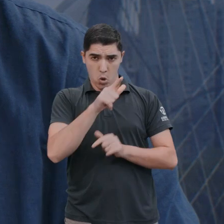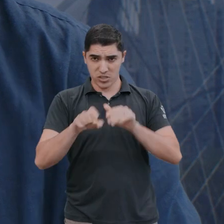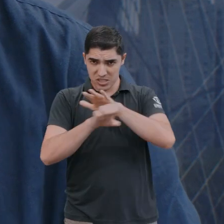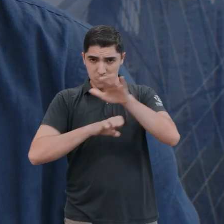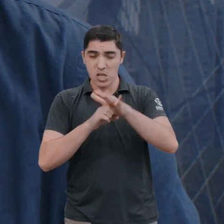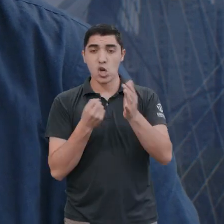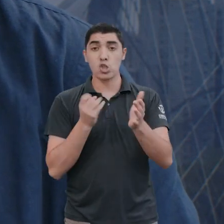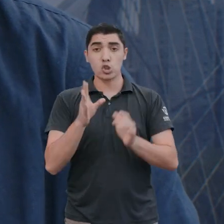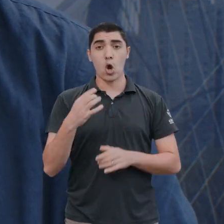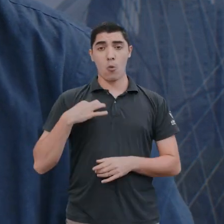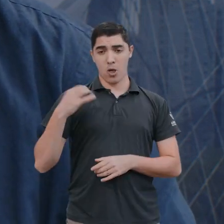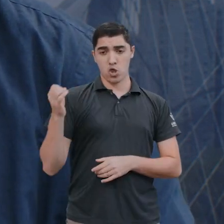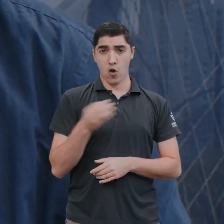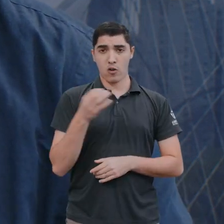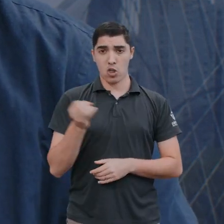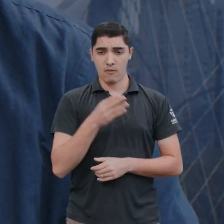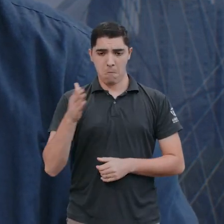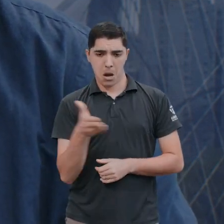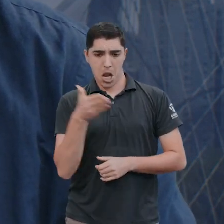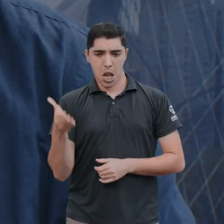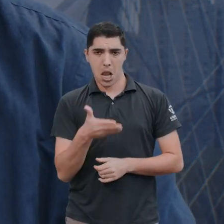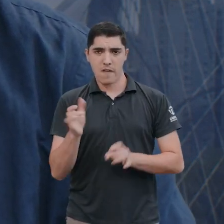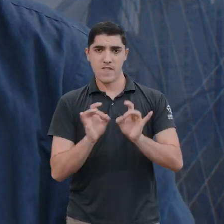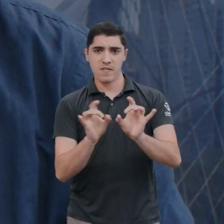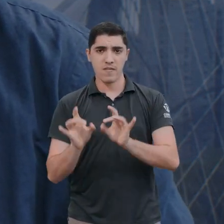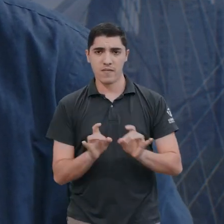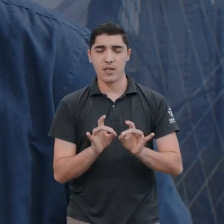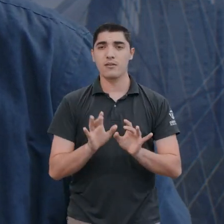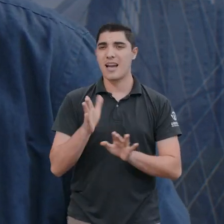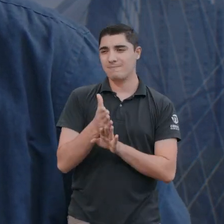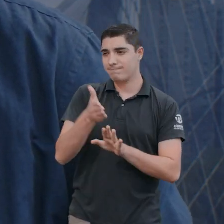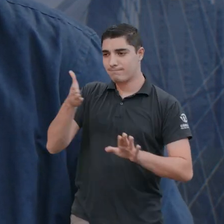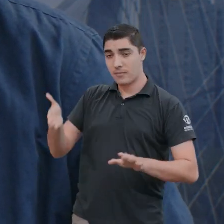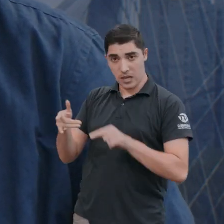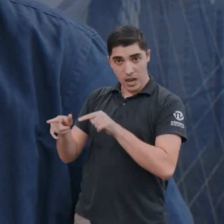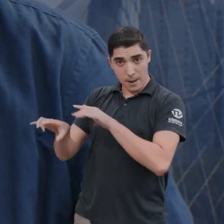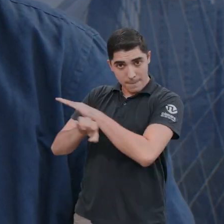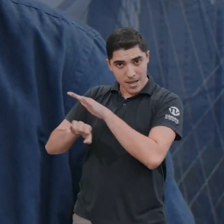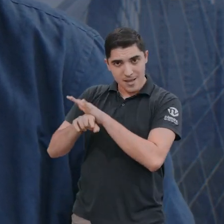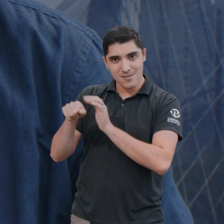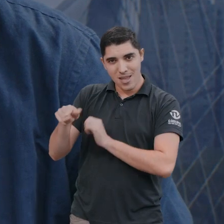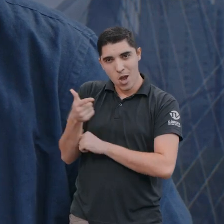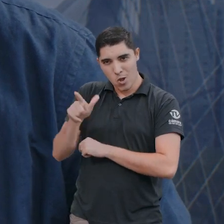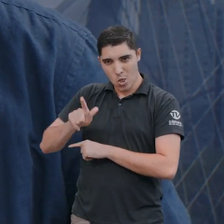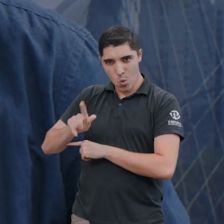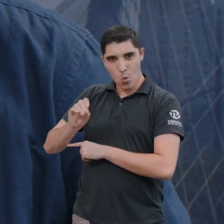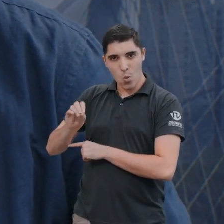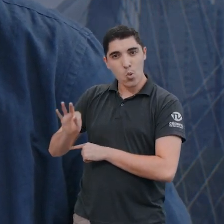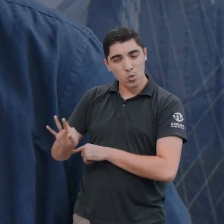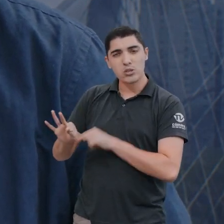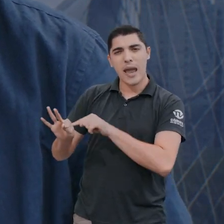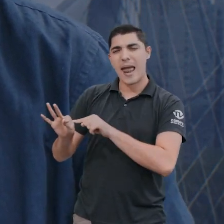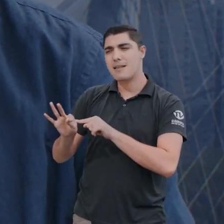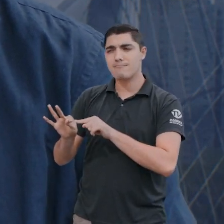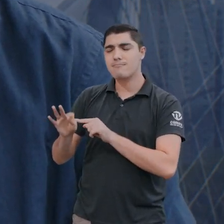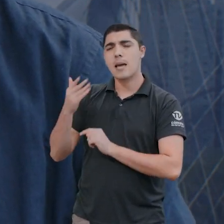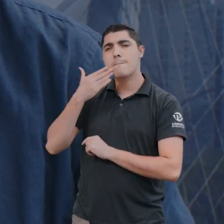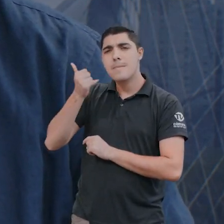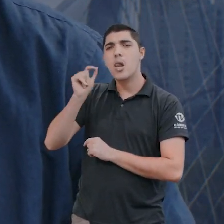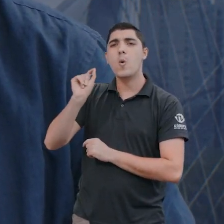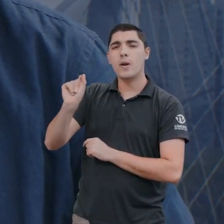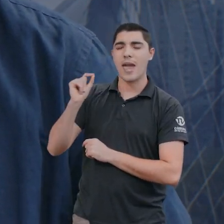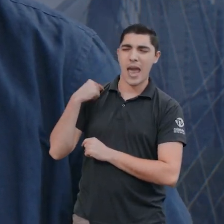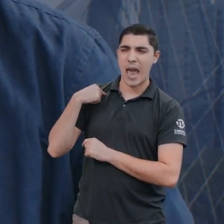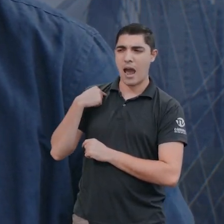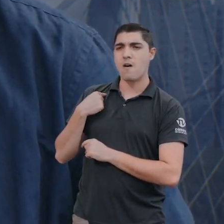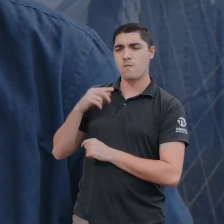fashion, justamente porque está muito preocupado com a questão da marca, eles preferem eles próprios descartarem isso de uma